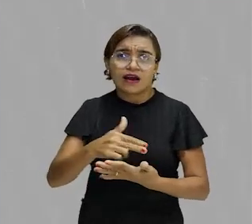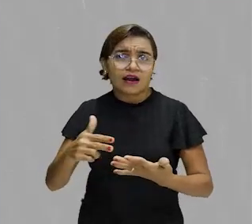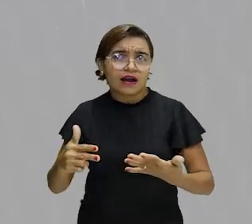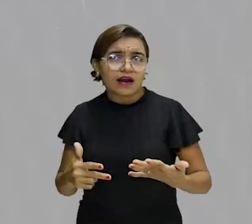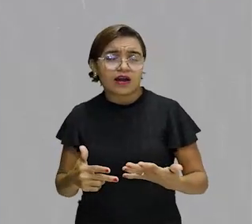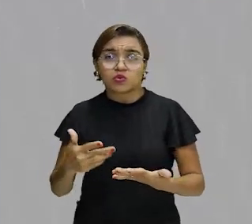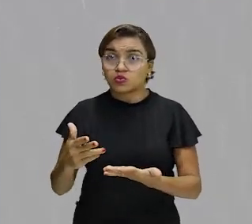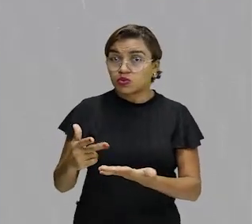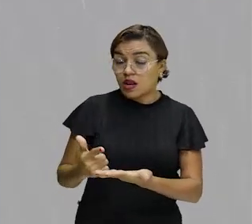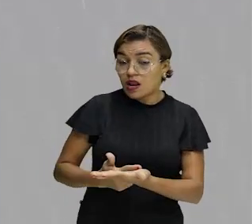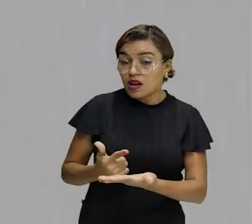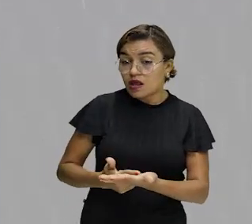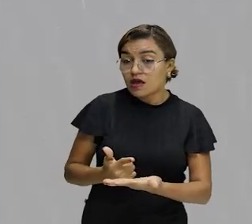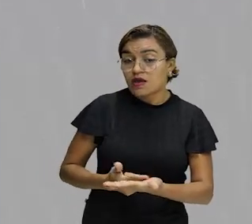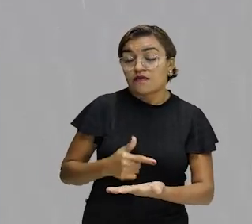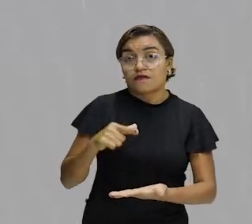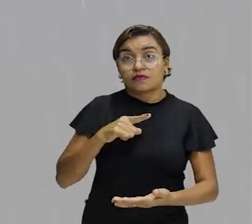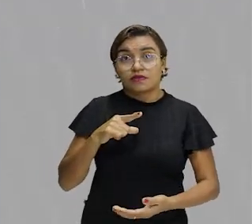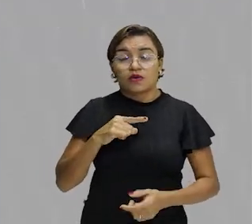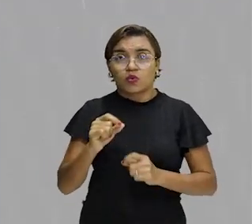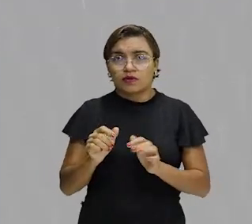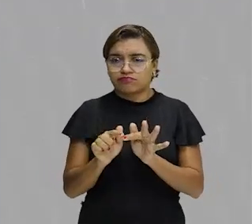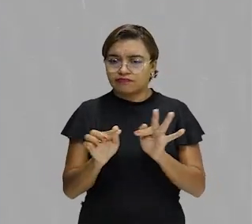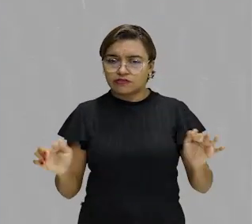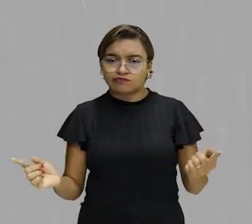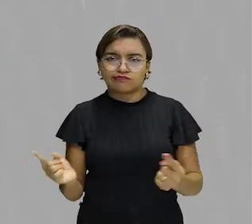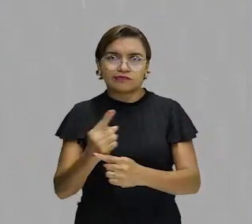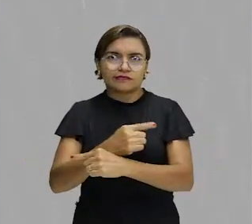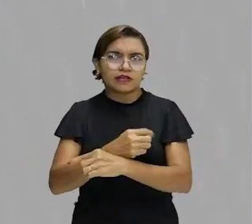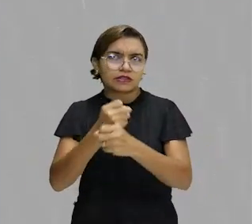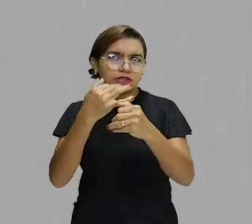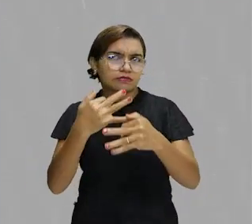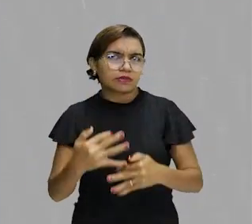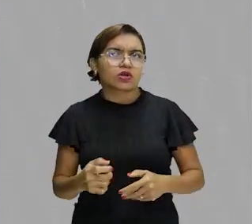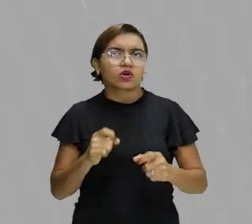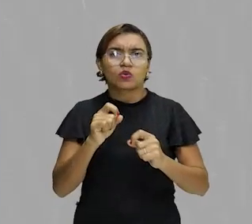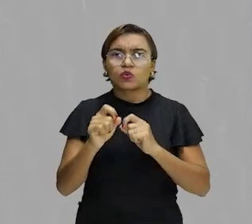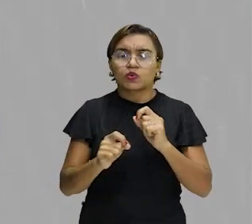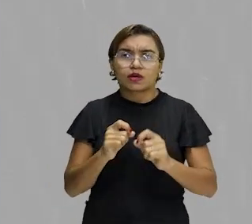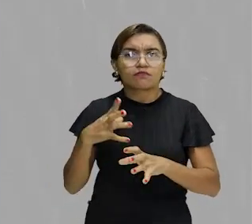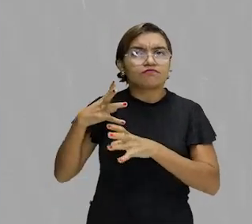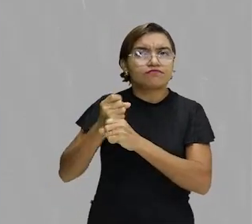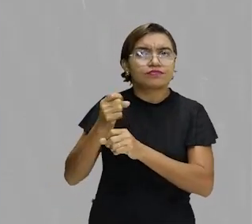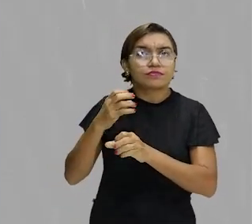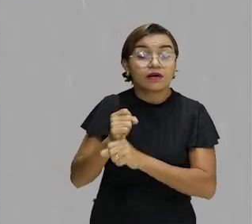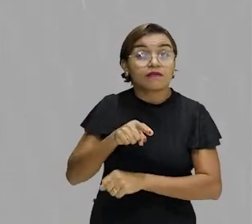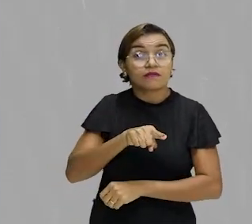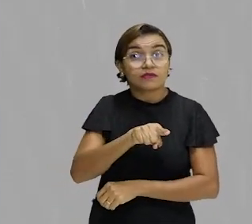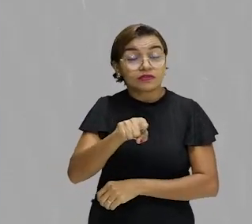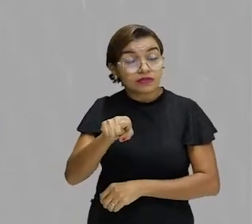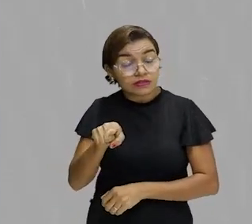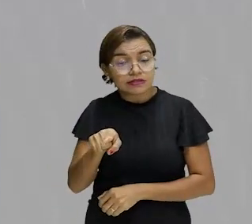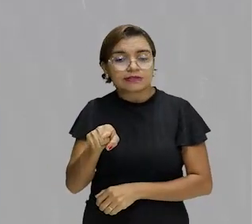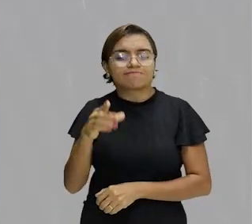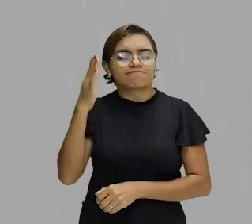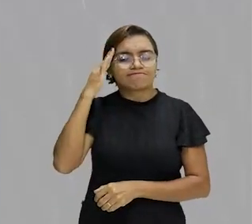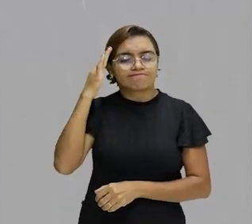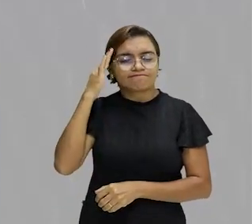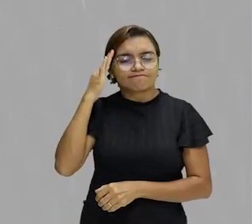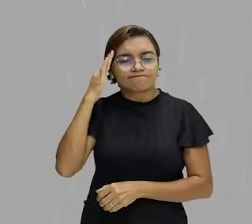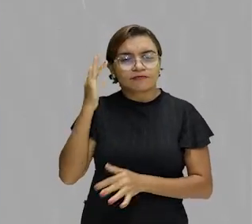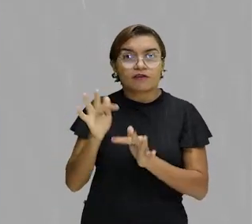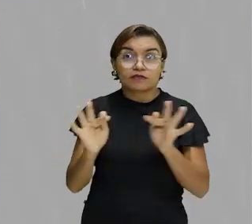que é a mesma coisa de y, e a imagem de y, pela função g, é o x, tá? Calma que